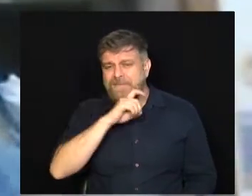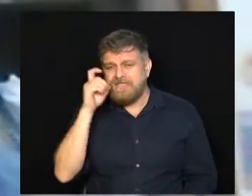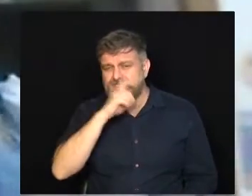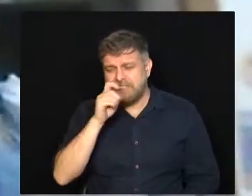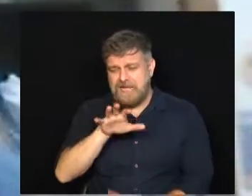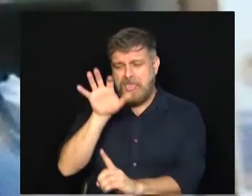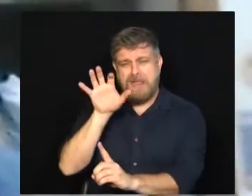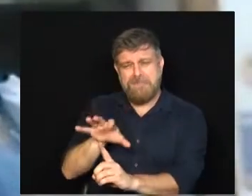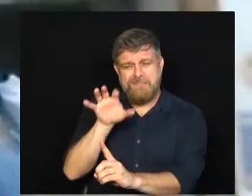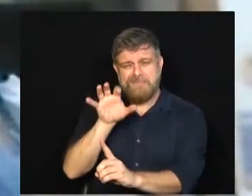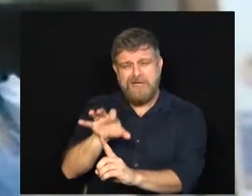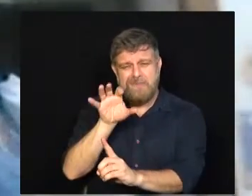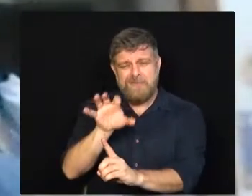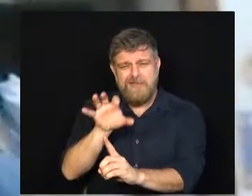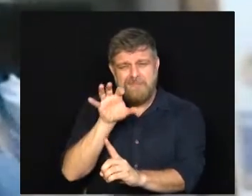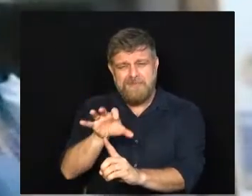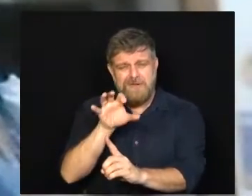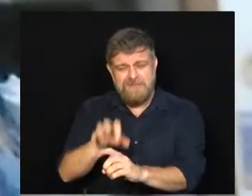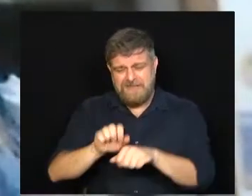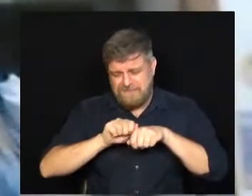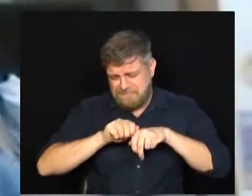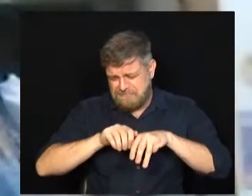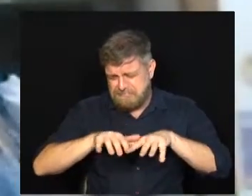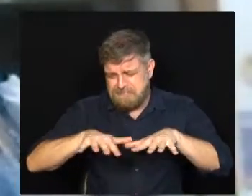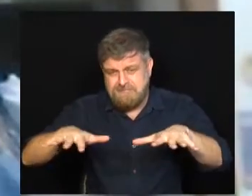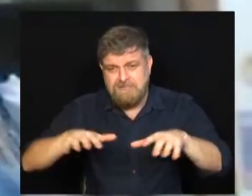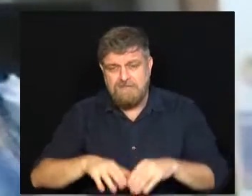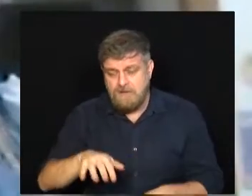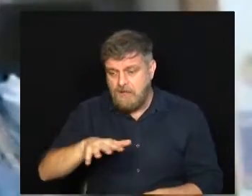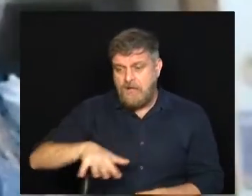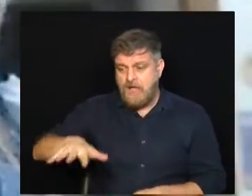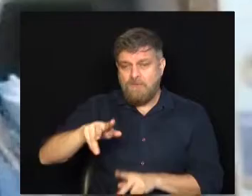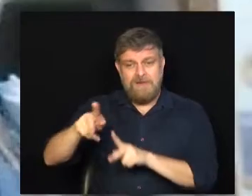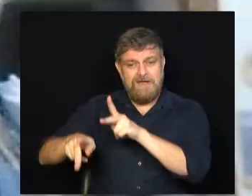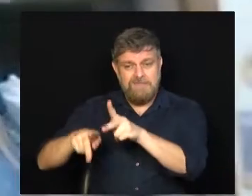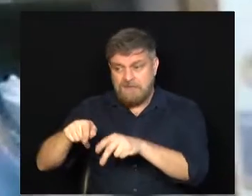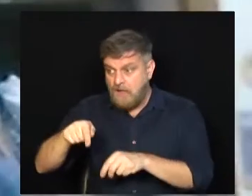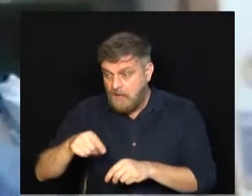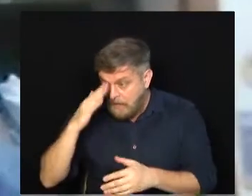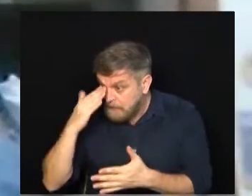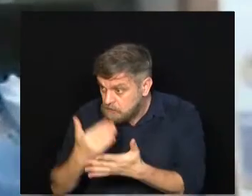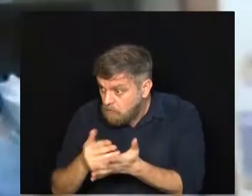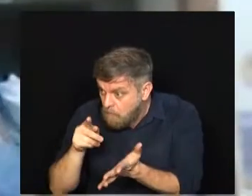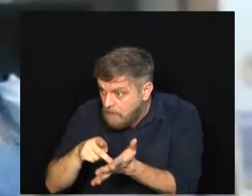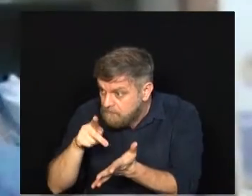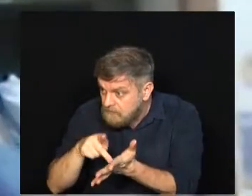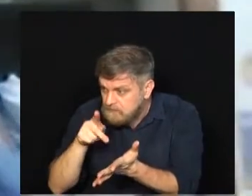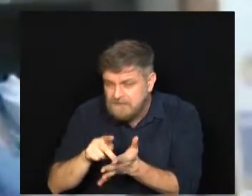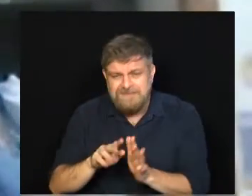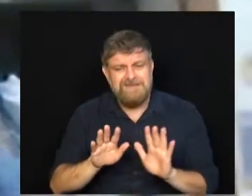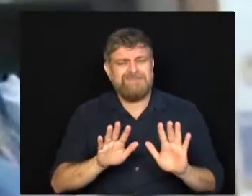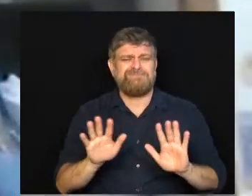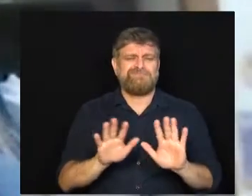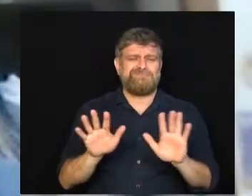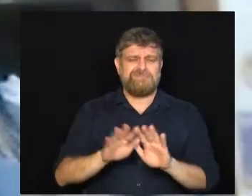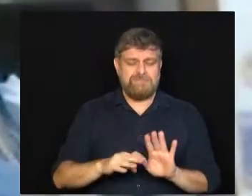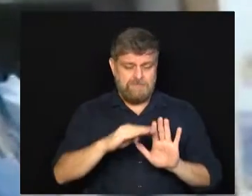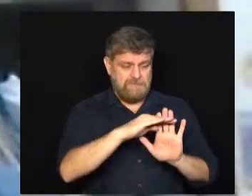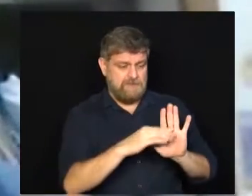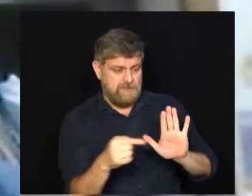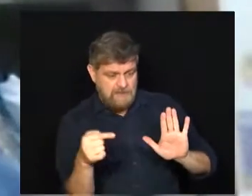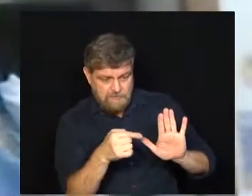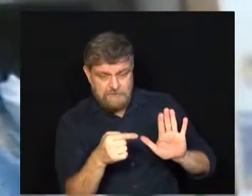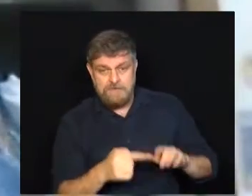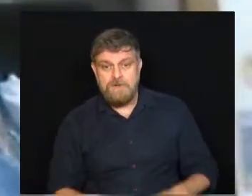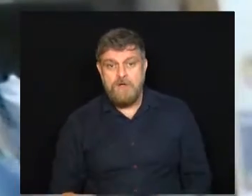que, infelizmente, foram tão replicadas que, para algum segmento da população, viraram verdade. Por isso é tão importante um programa como esse, um espaço para